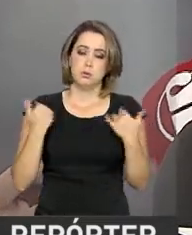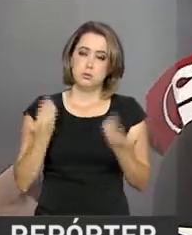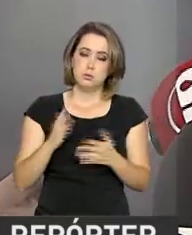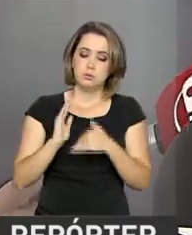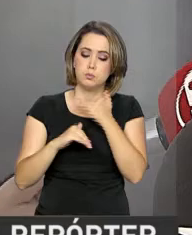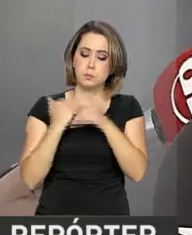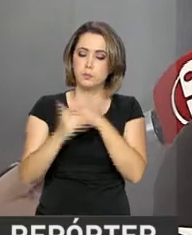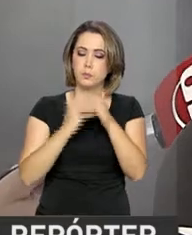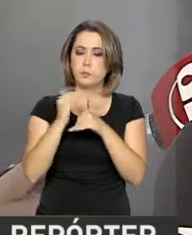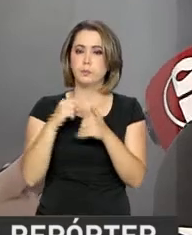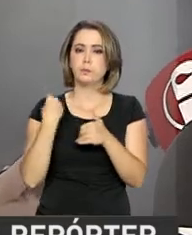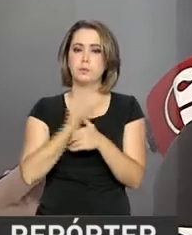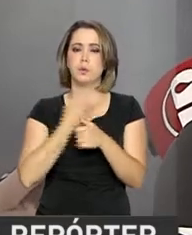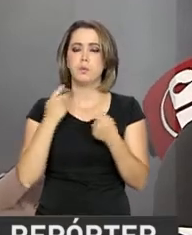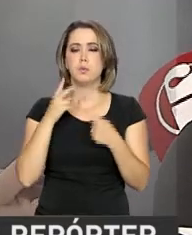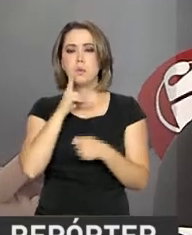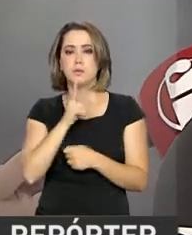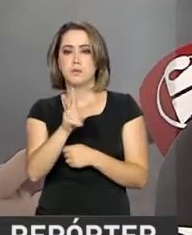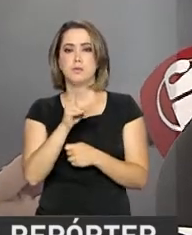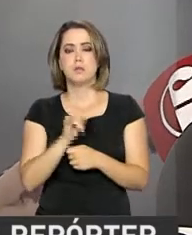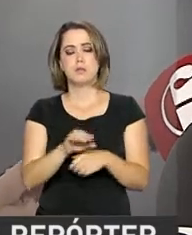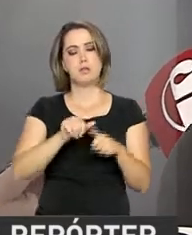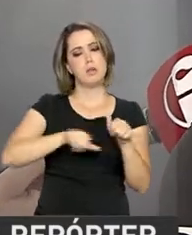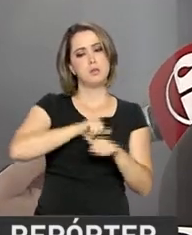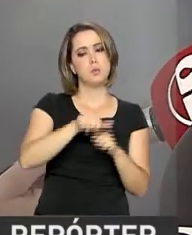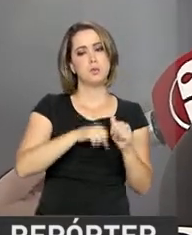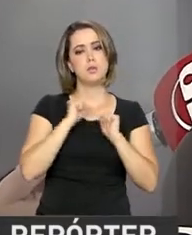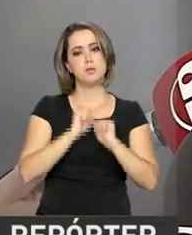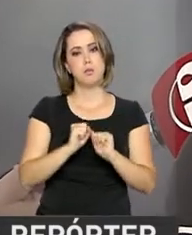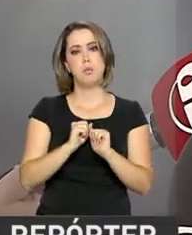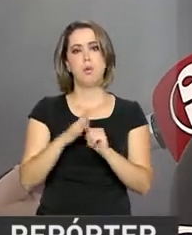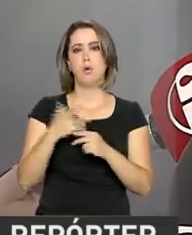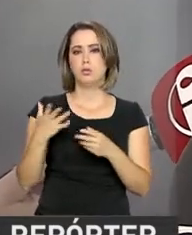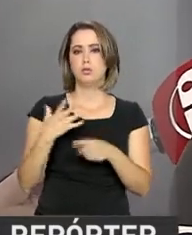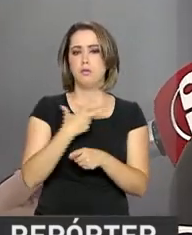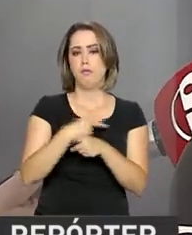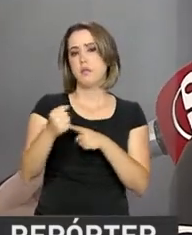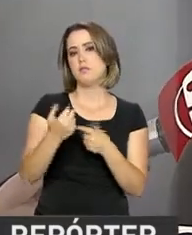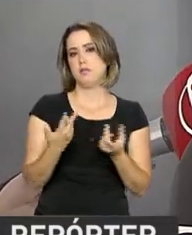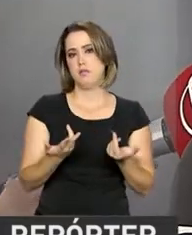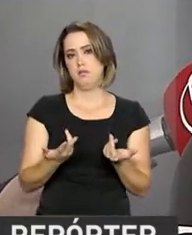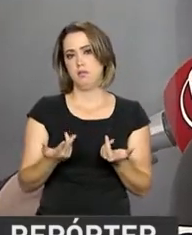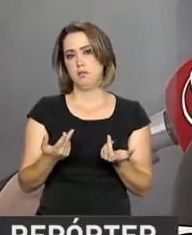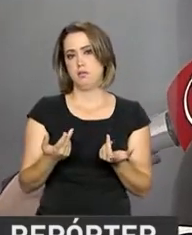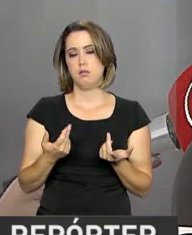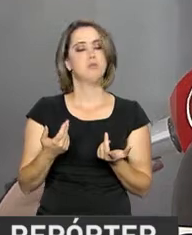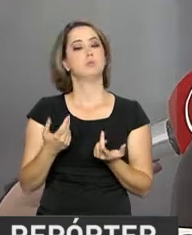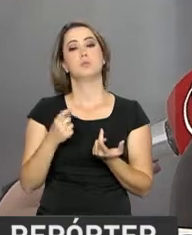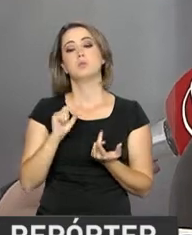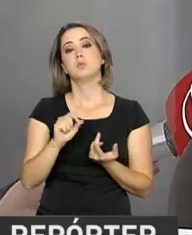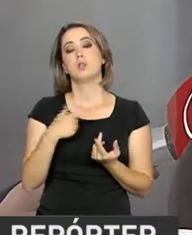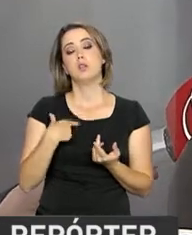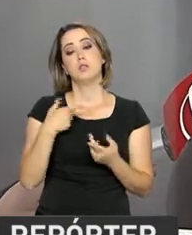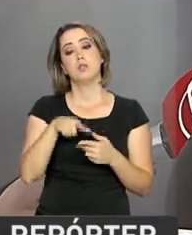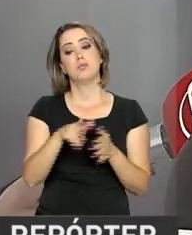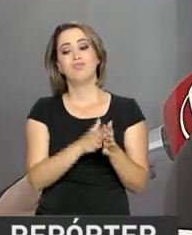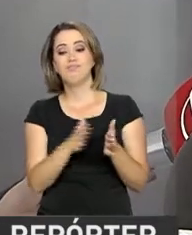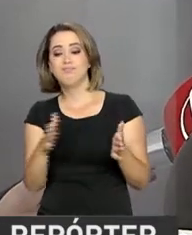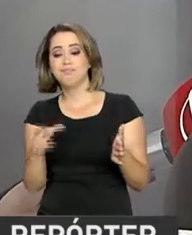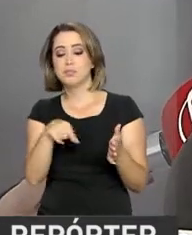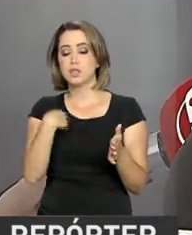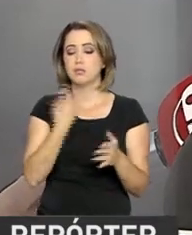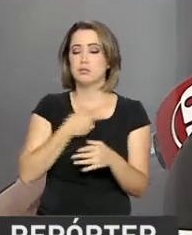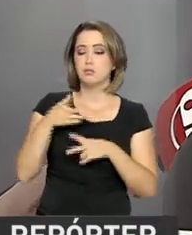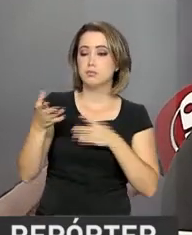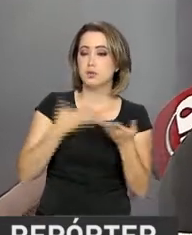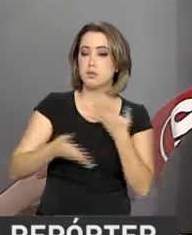ver se as resistências poderão ser superadas diapasão que a gente está